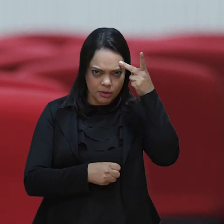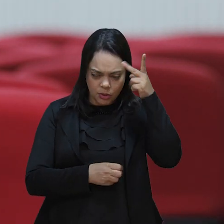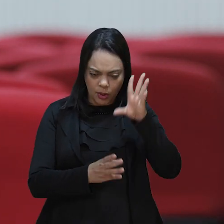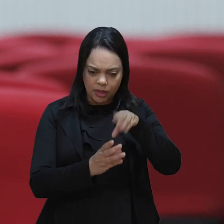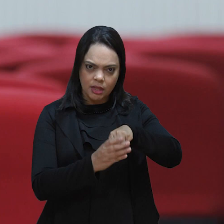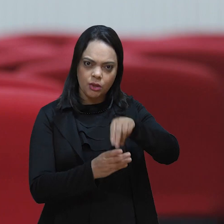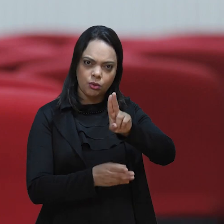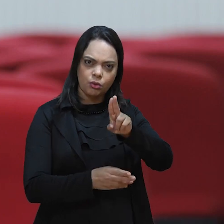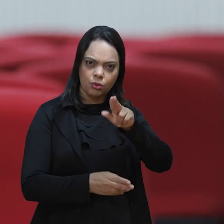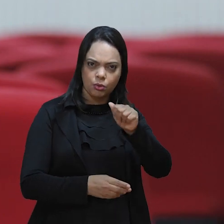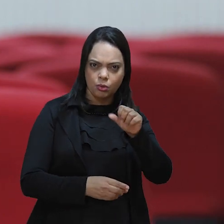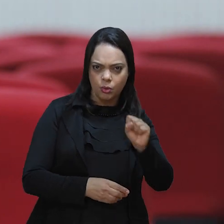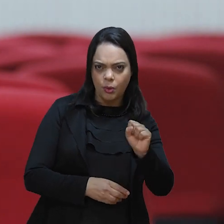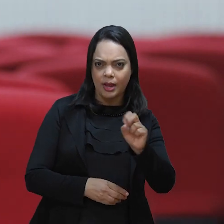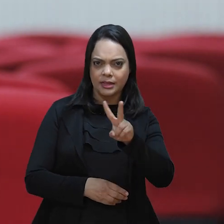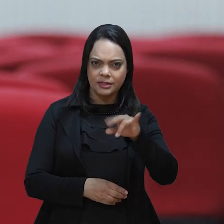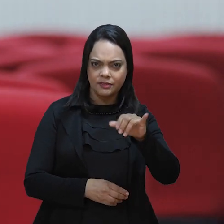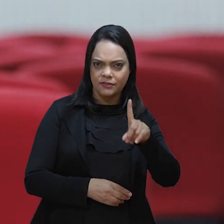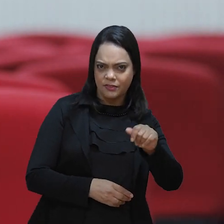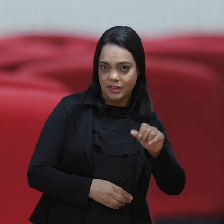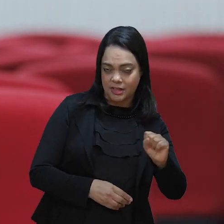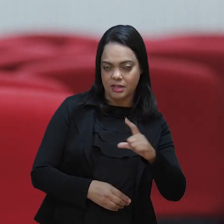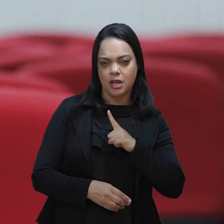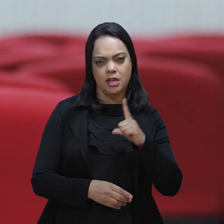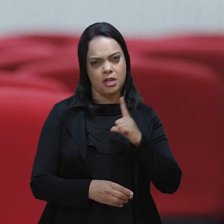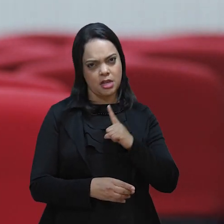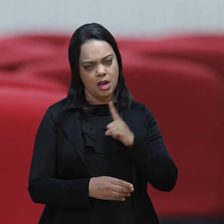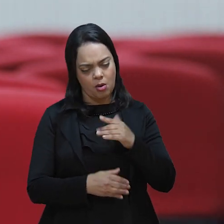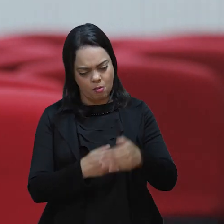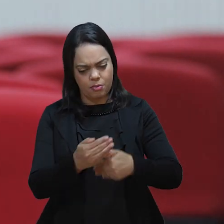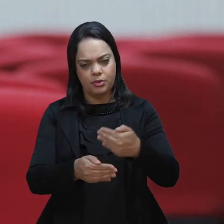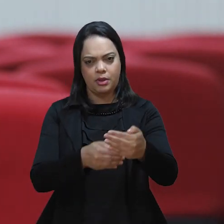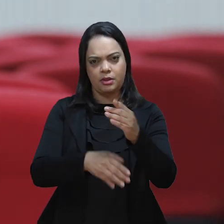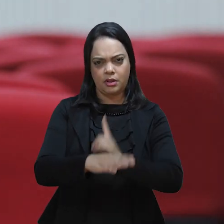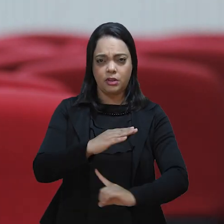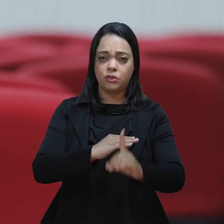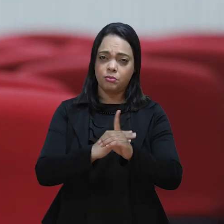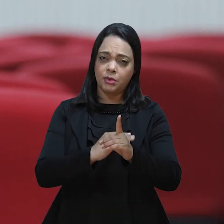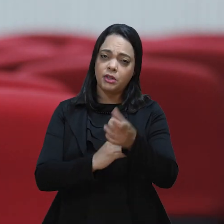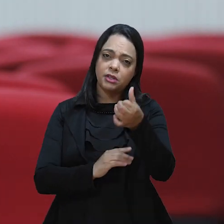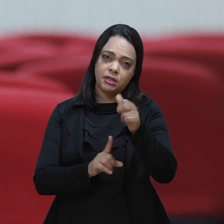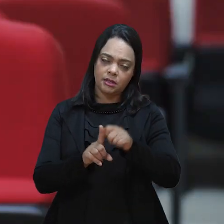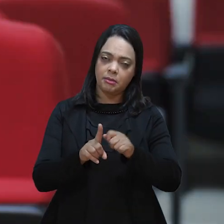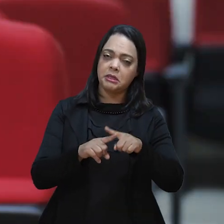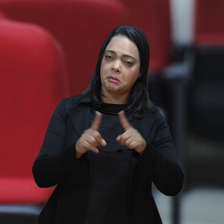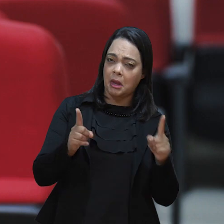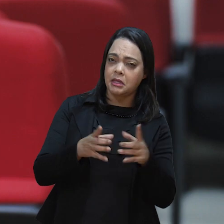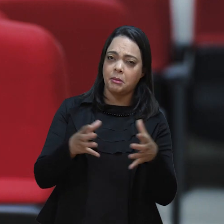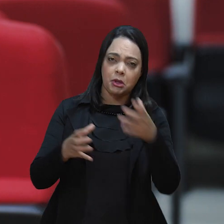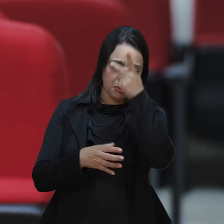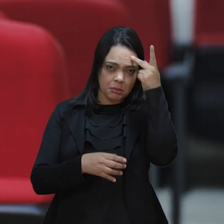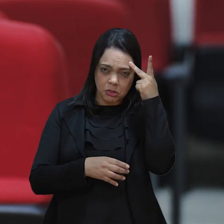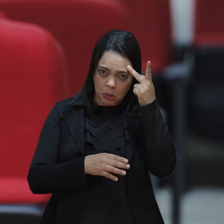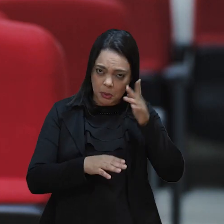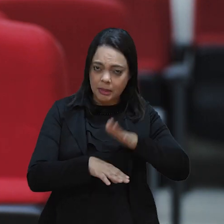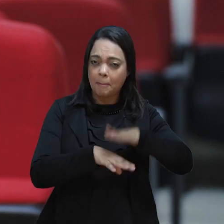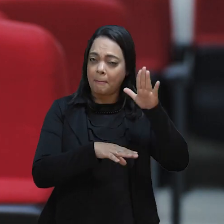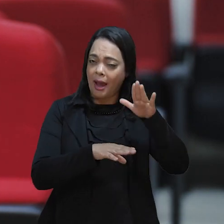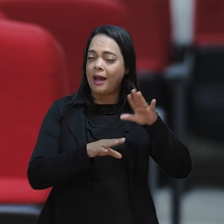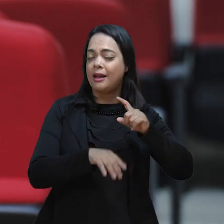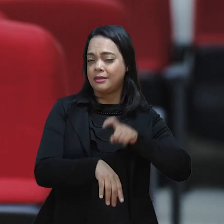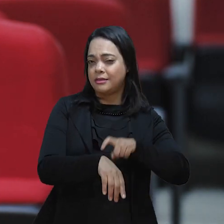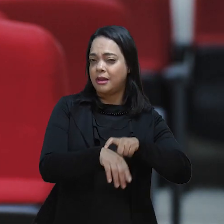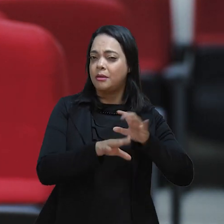deveria durar até 6 meses, mas a gente tem boa parte de pessoas que ficam conosco mais do que esse tempo. Então, não acho que a gente fale de